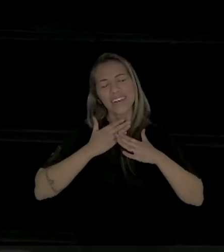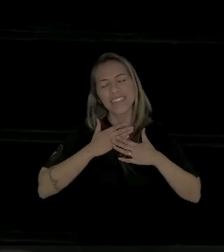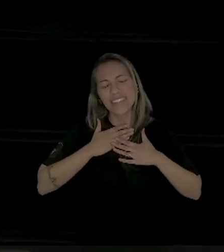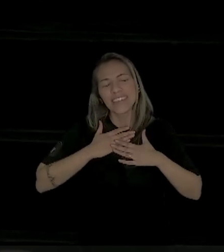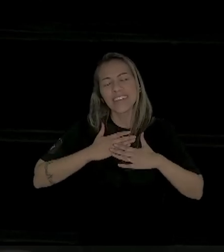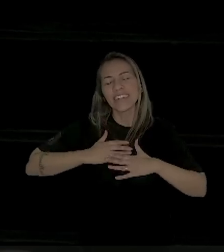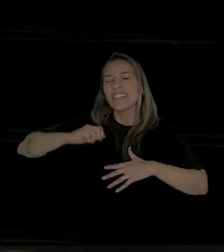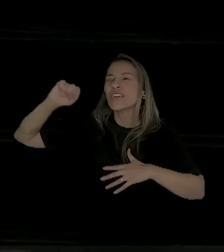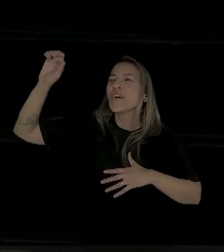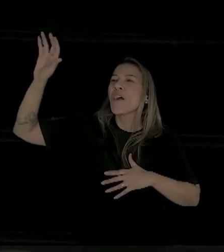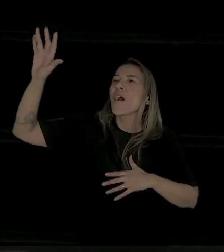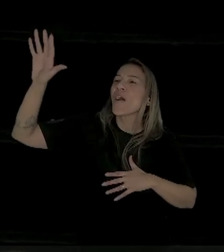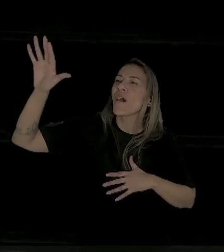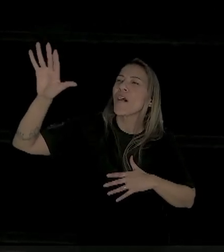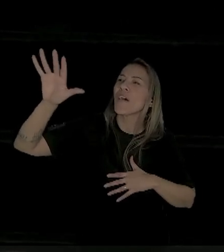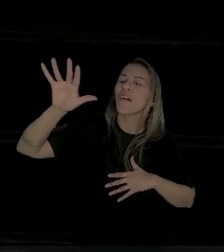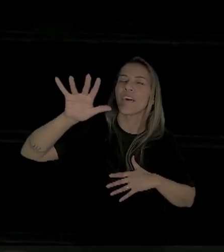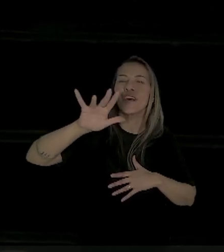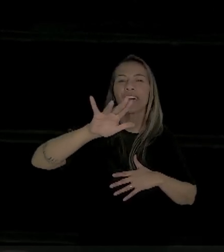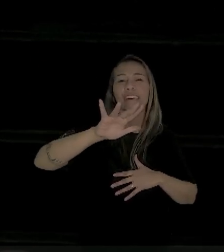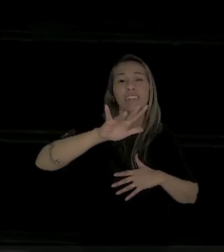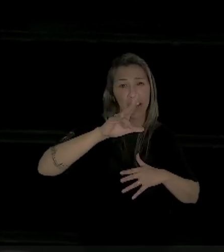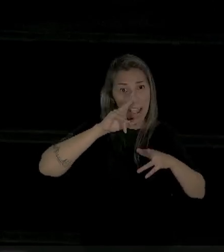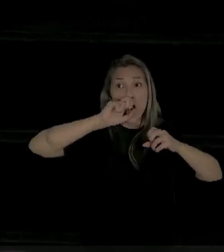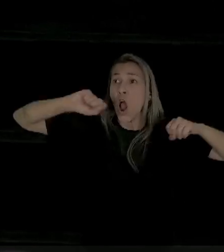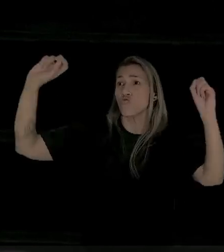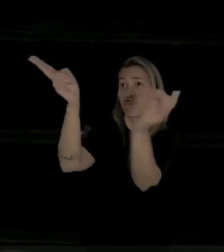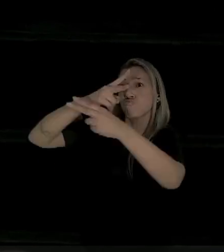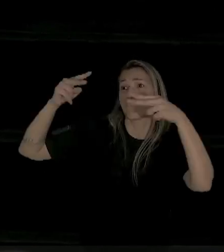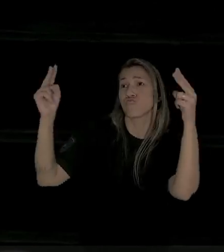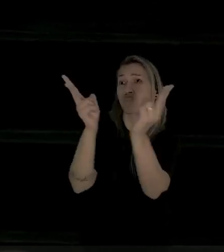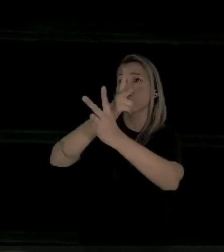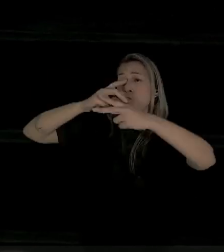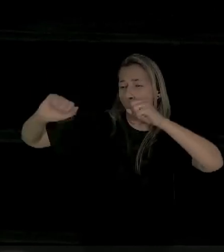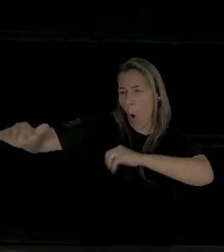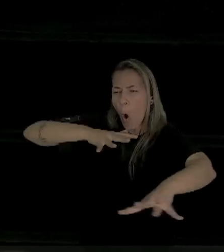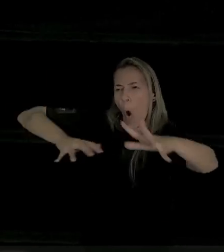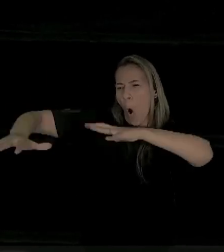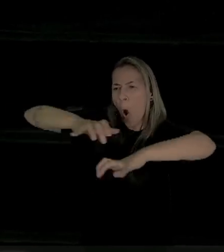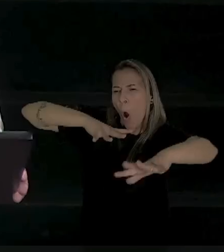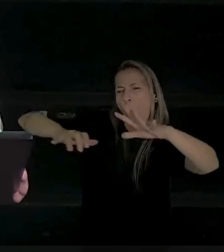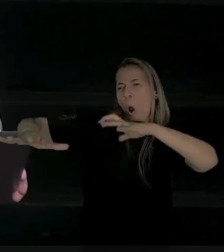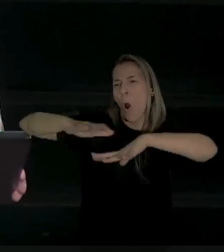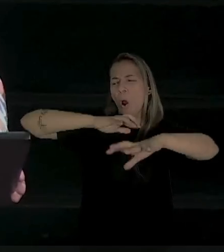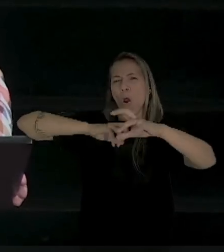interessante observar que o vento é forte, o terremoto é forte, o fogo é forte, mas a brisa é suave.